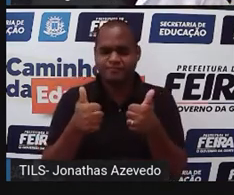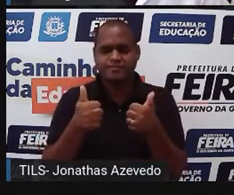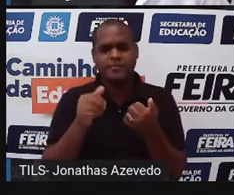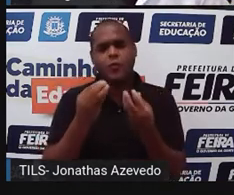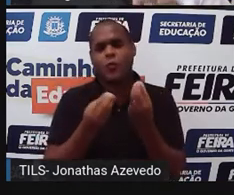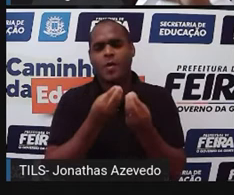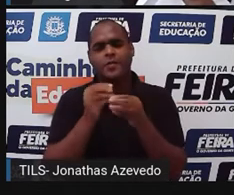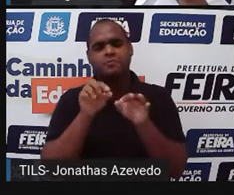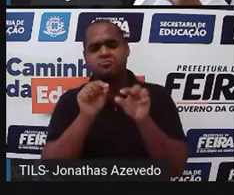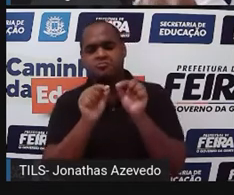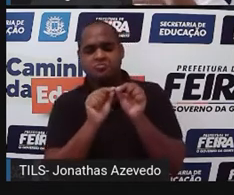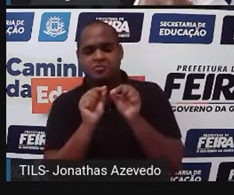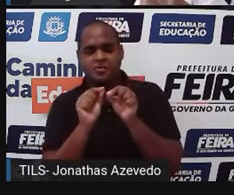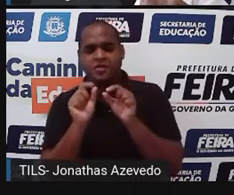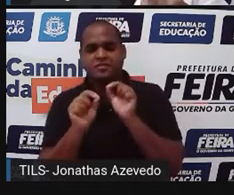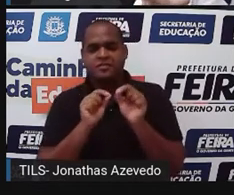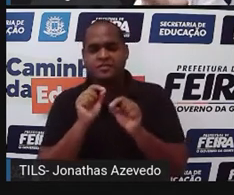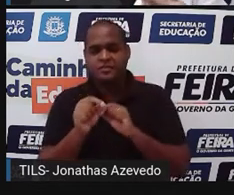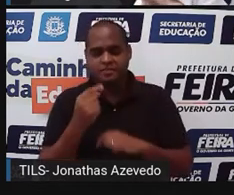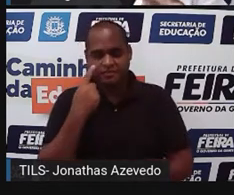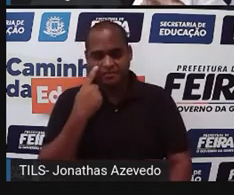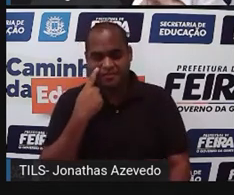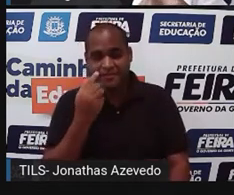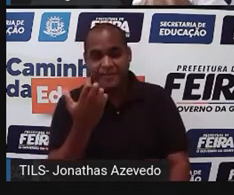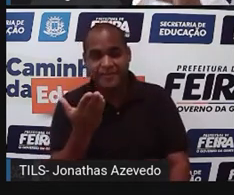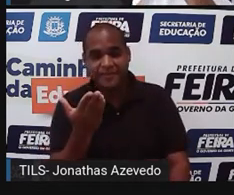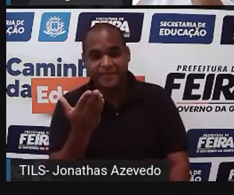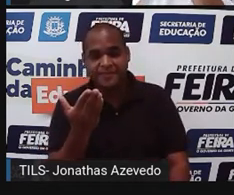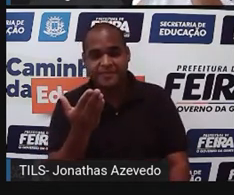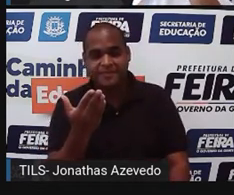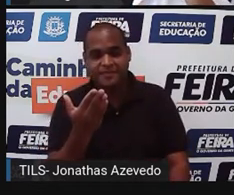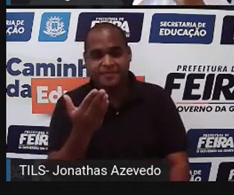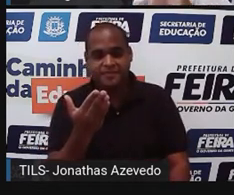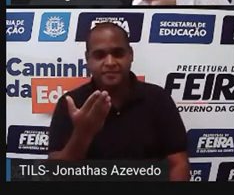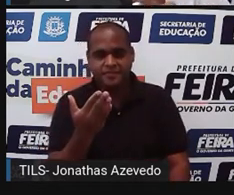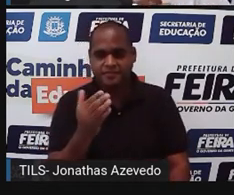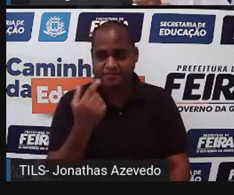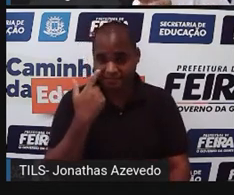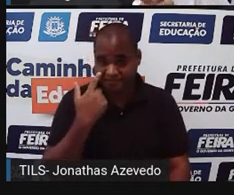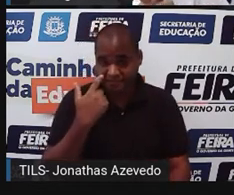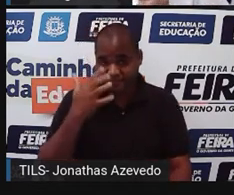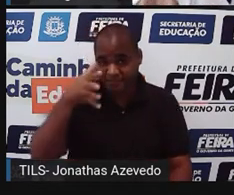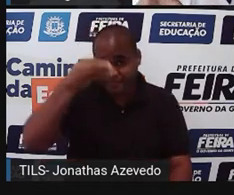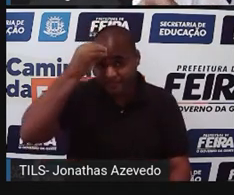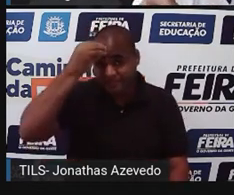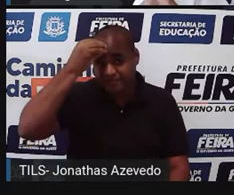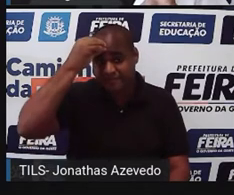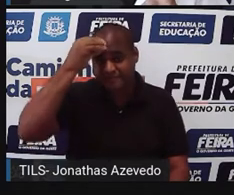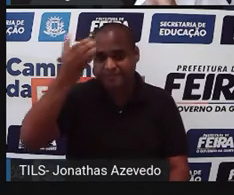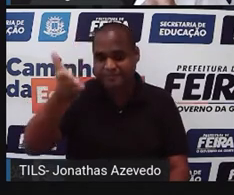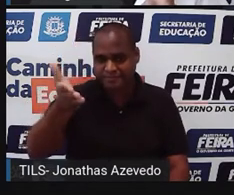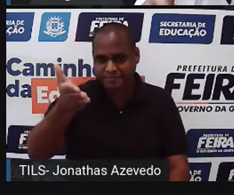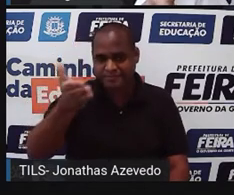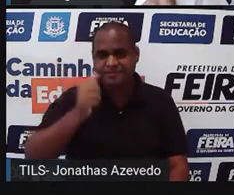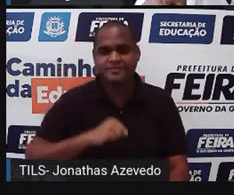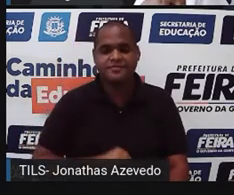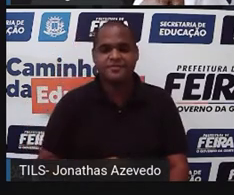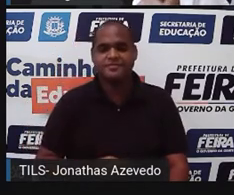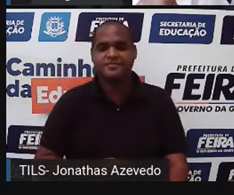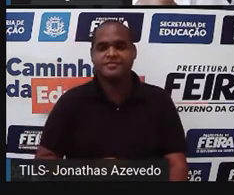e o que é que a gente vai fazer com ela olha bem para essa construção aí a fotografia é isso na sua memória ok